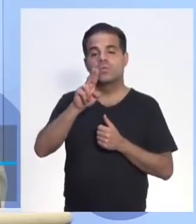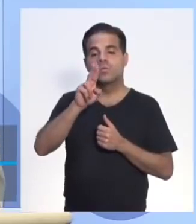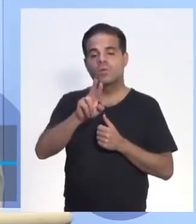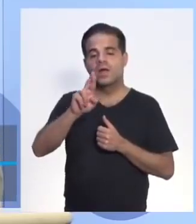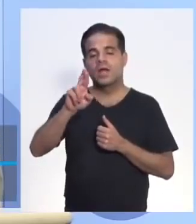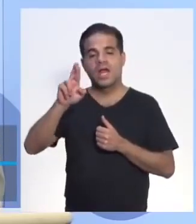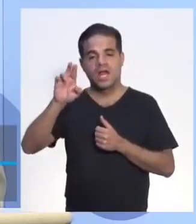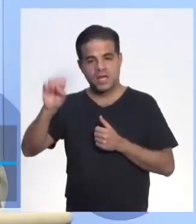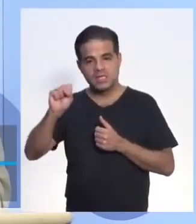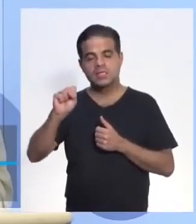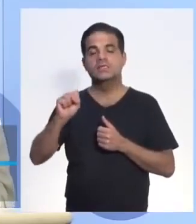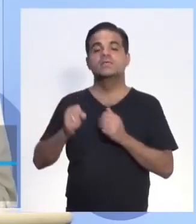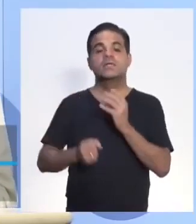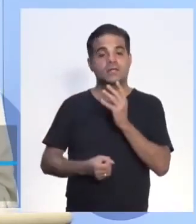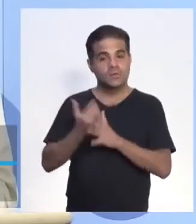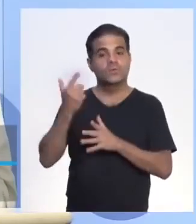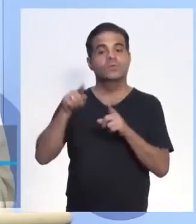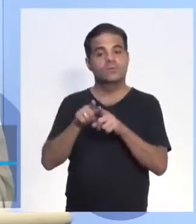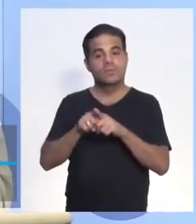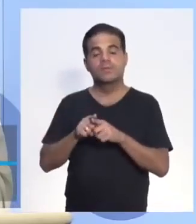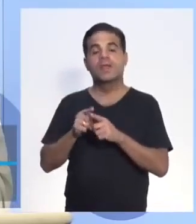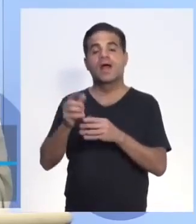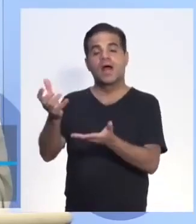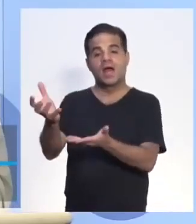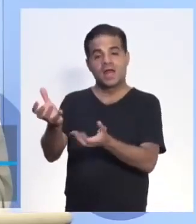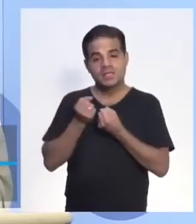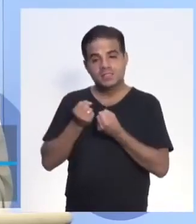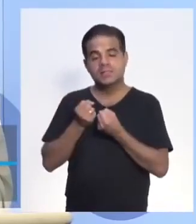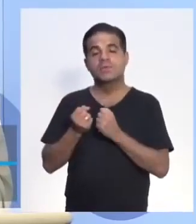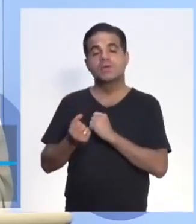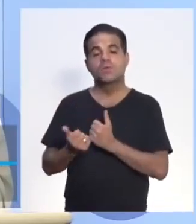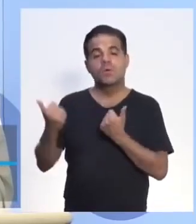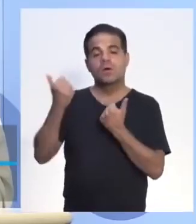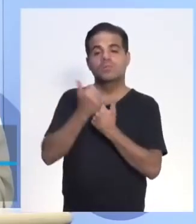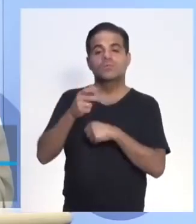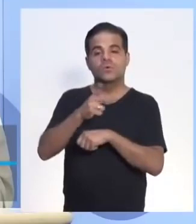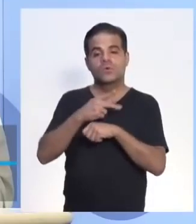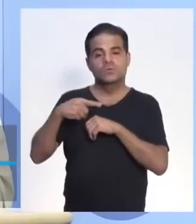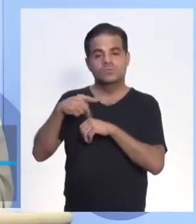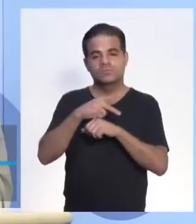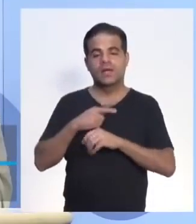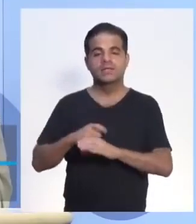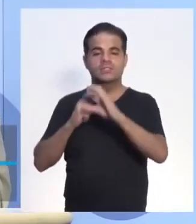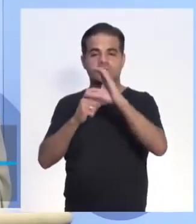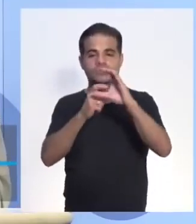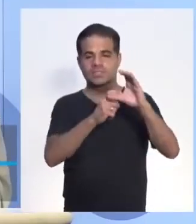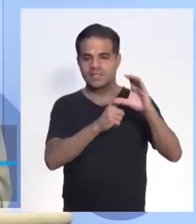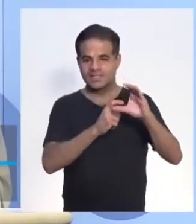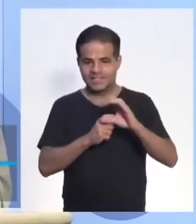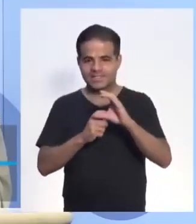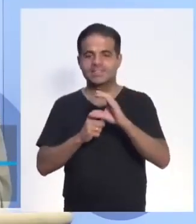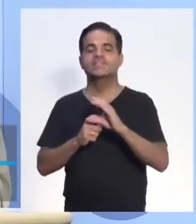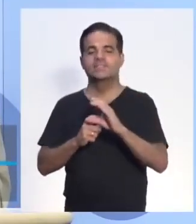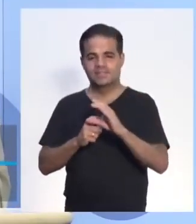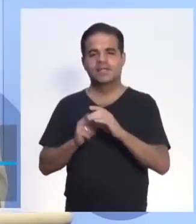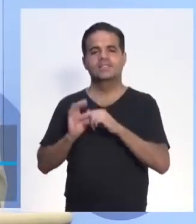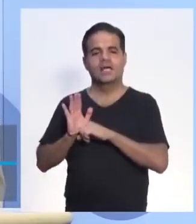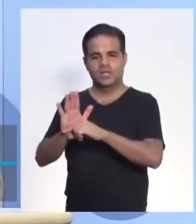países socialistas, ou seja, essas instituições de ajuda